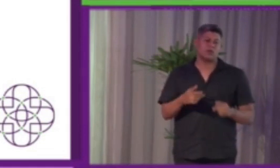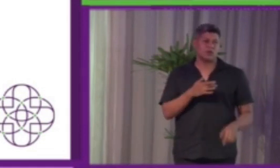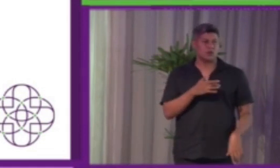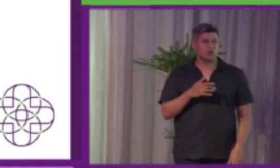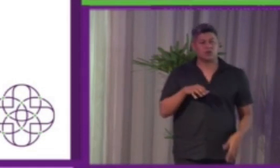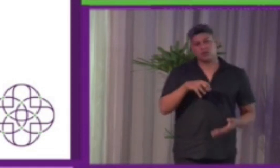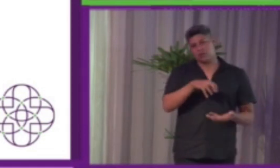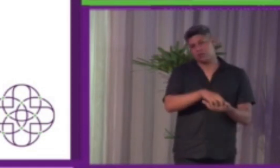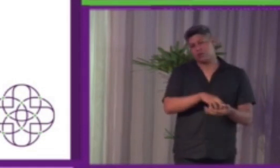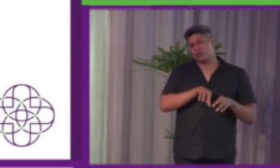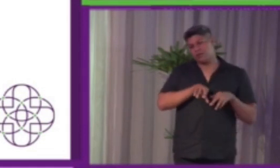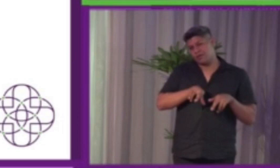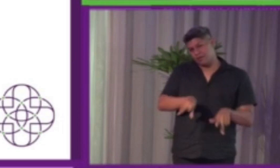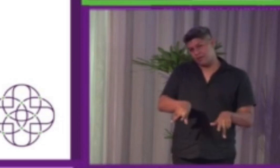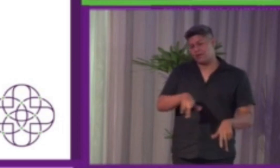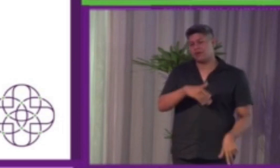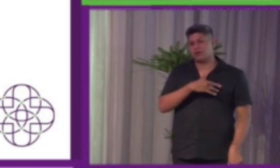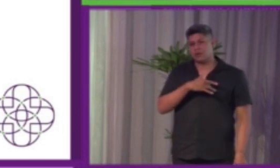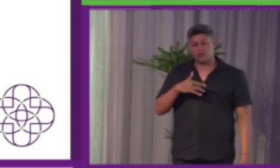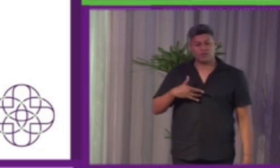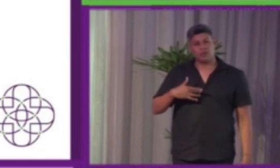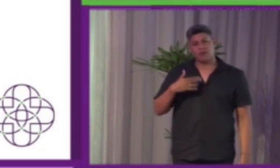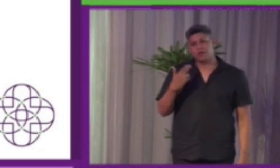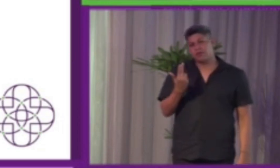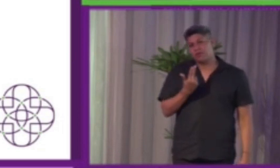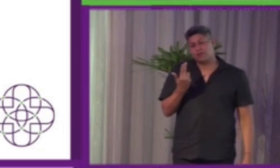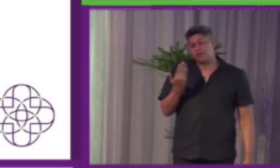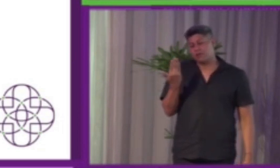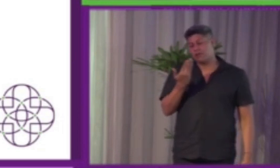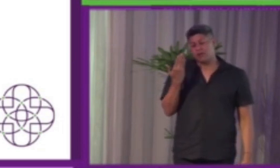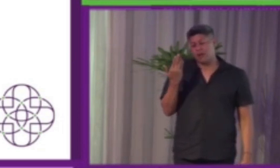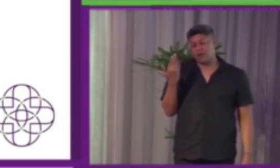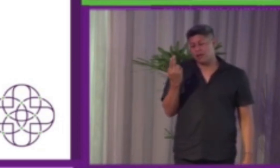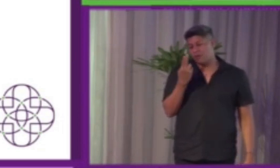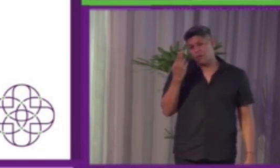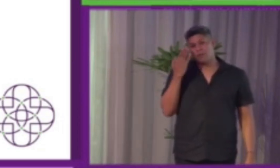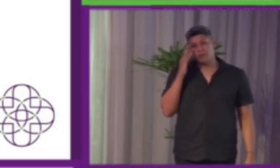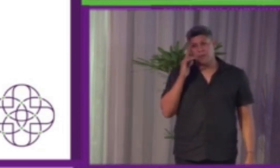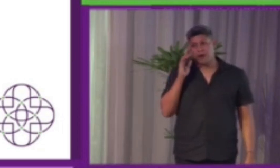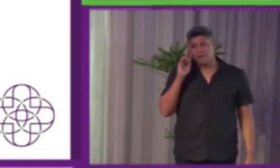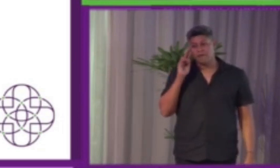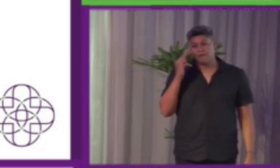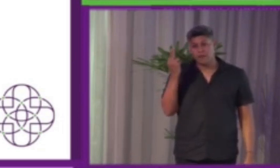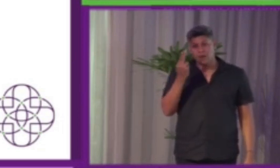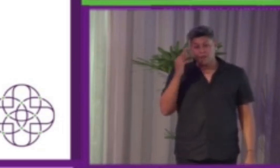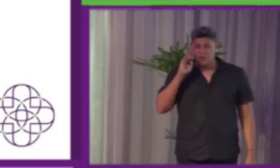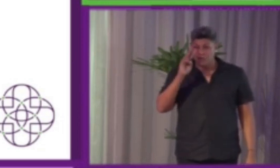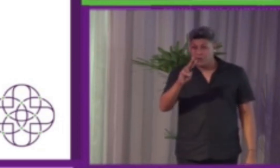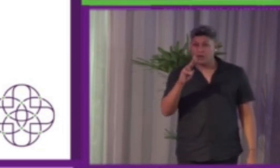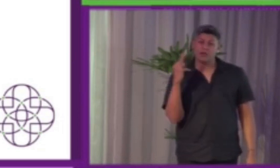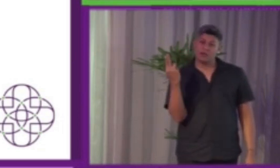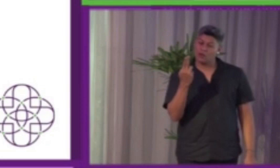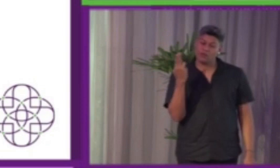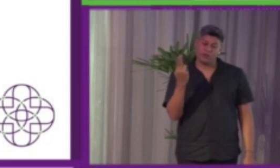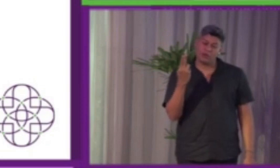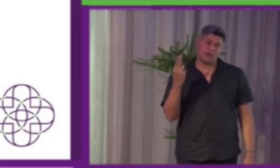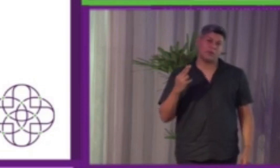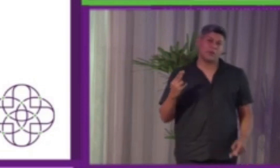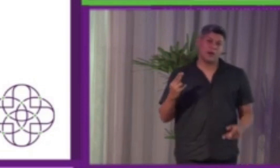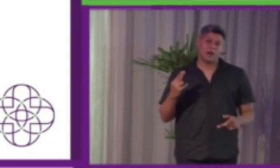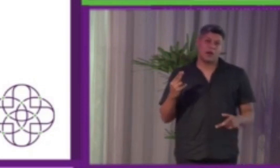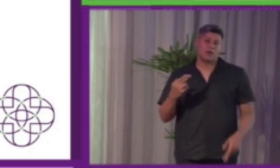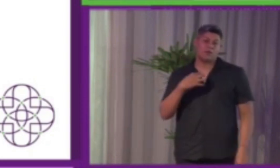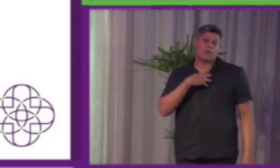o setor saúde, mas também é possível ver o impacto de uma nova tecnologia, então, um aumento ou diminuição do bem-estar